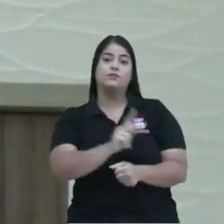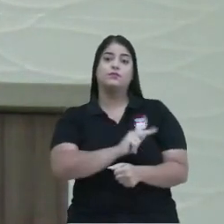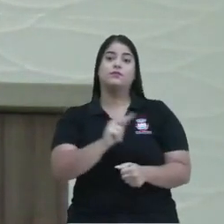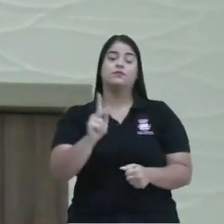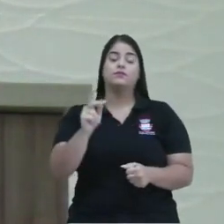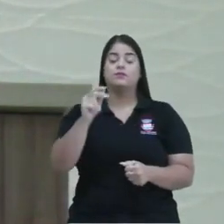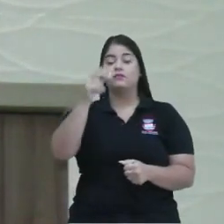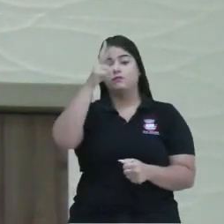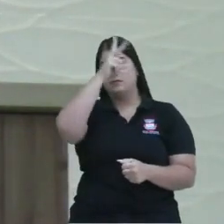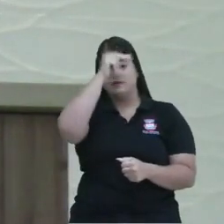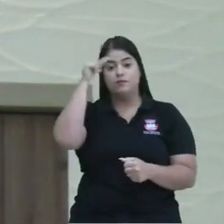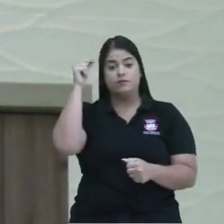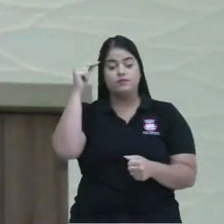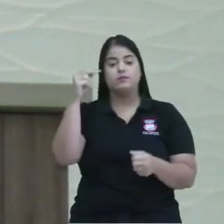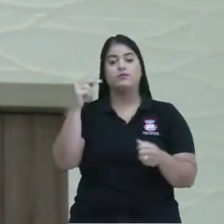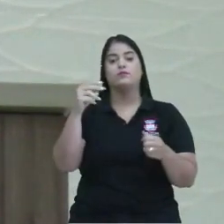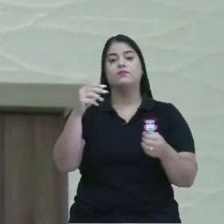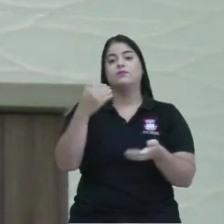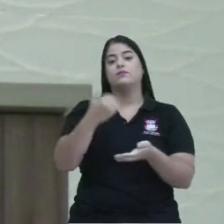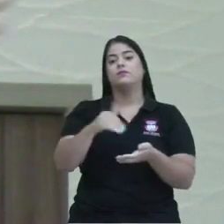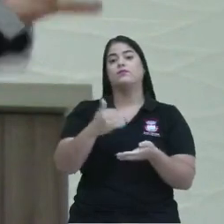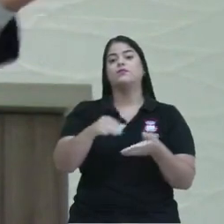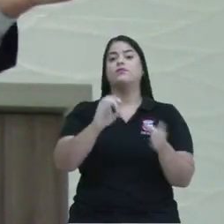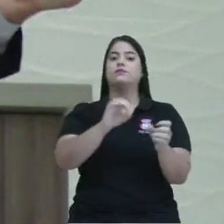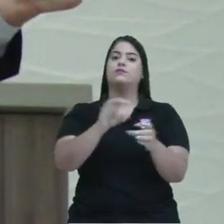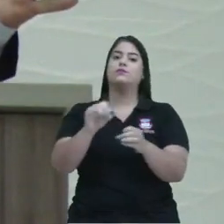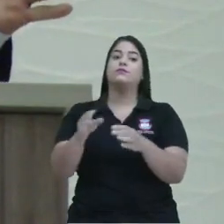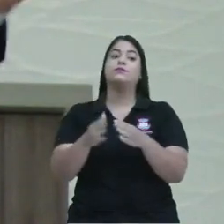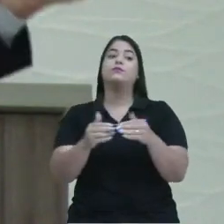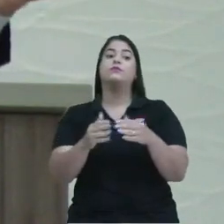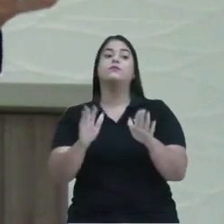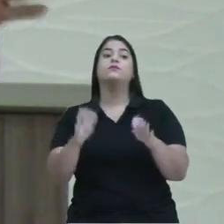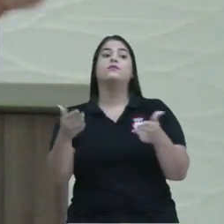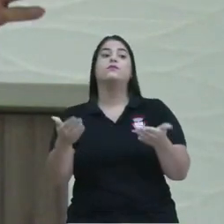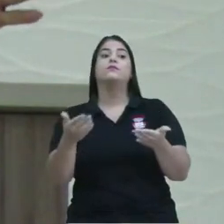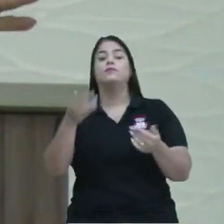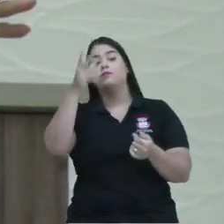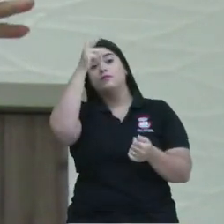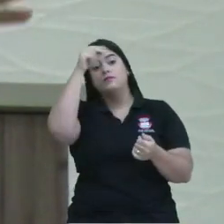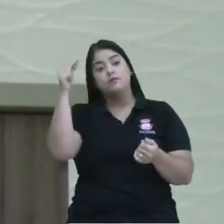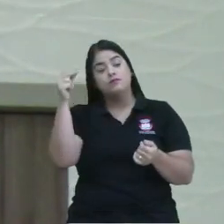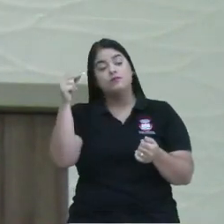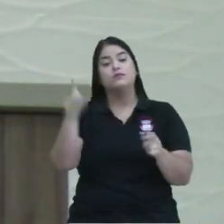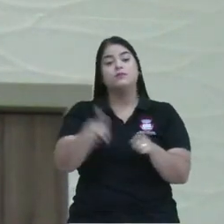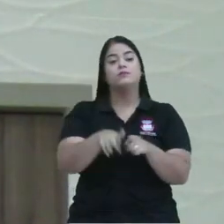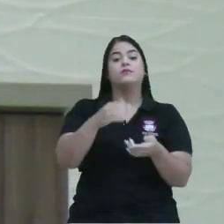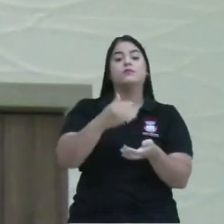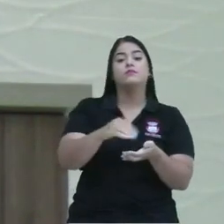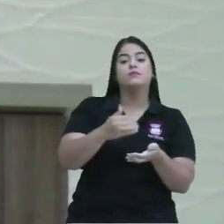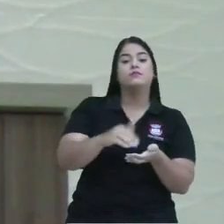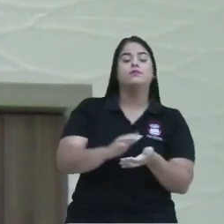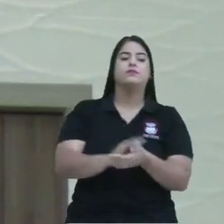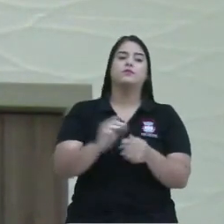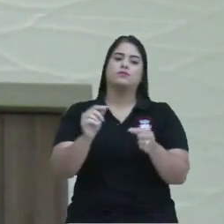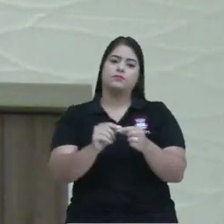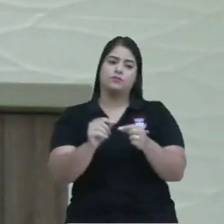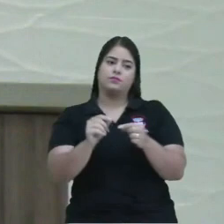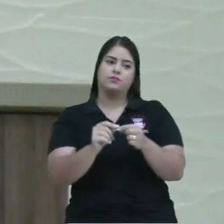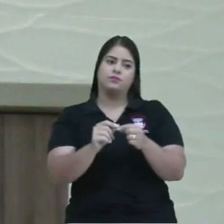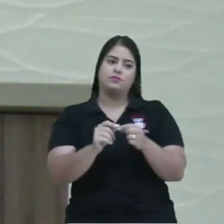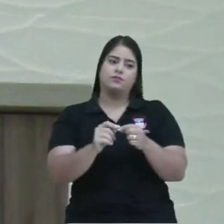à Secretaria da Educação, e o pedido da gente foi esse: prefeito, secretária, faça toda